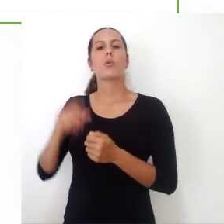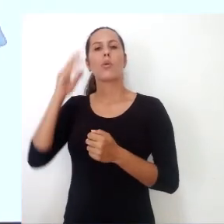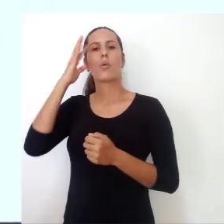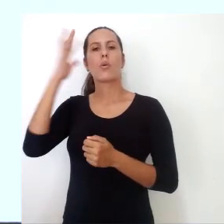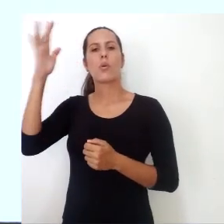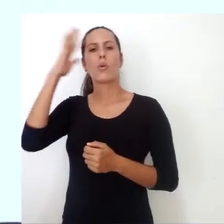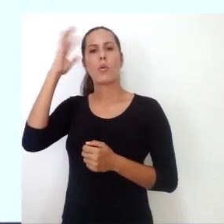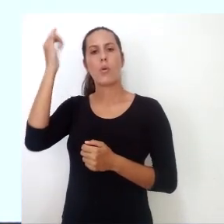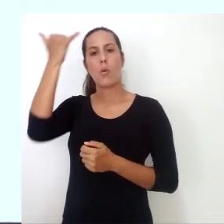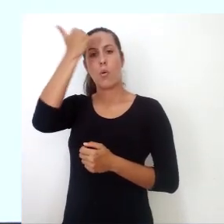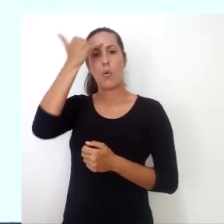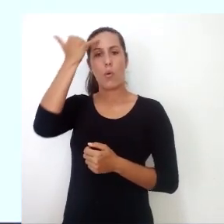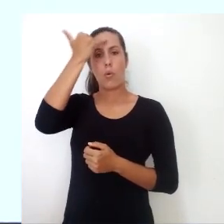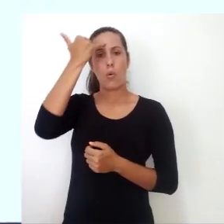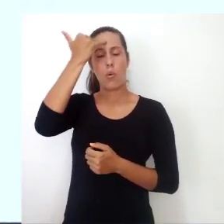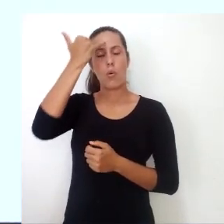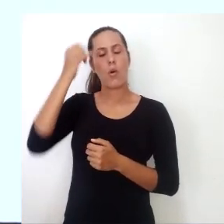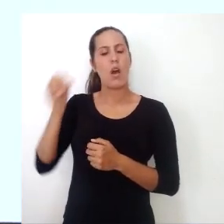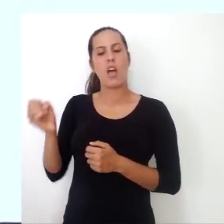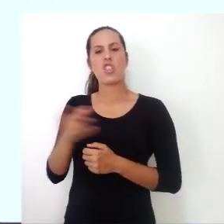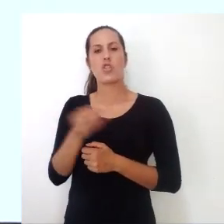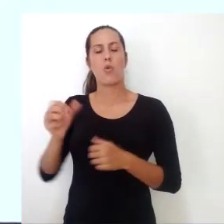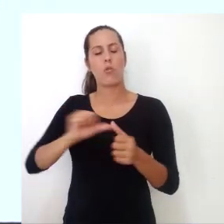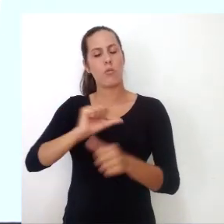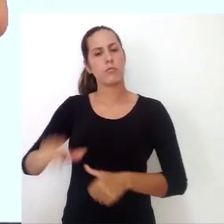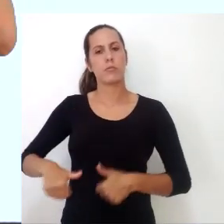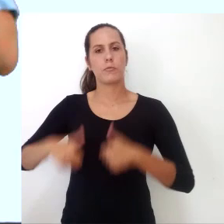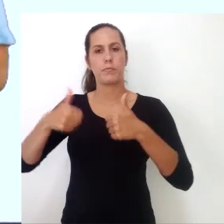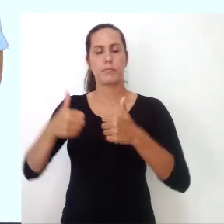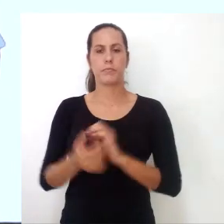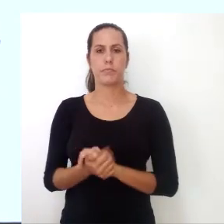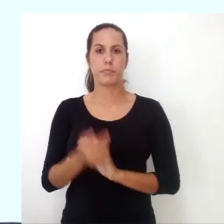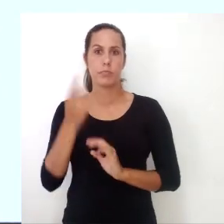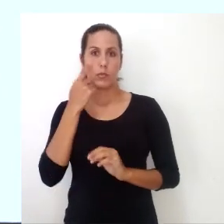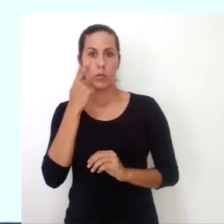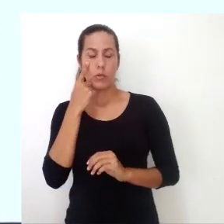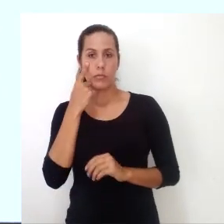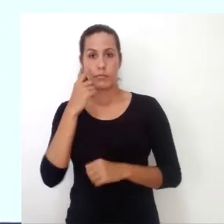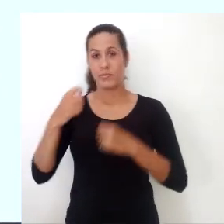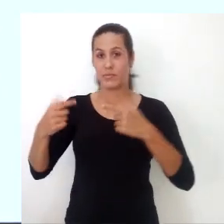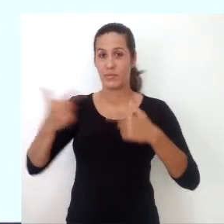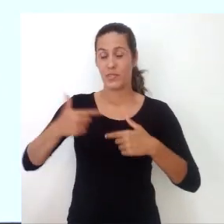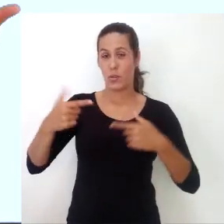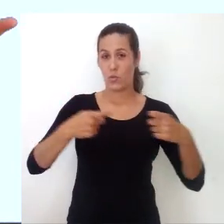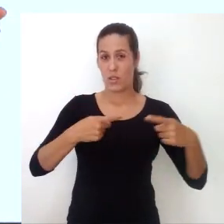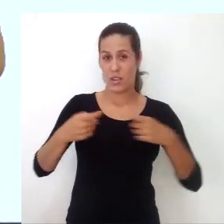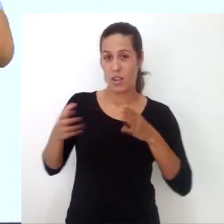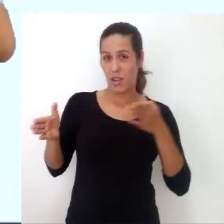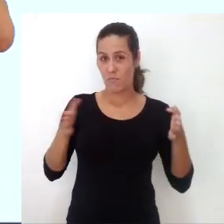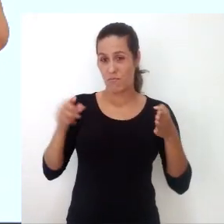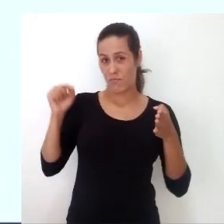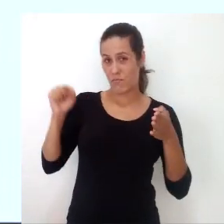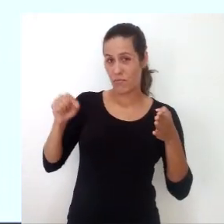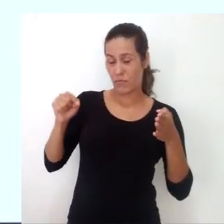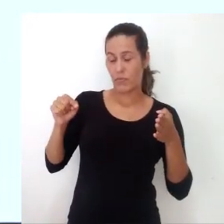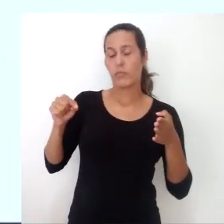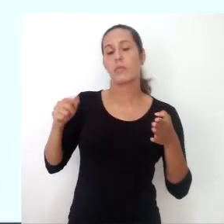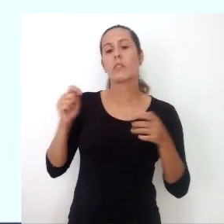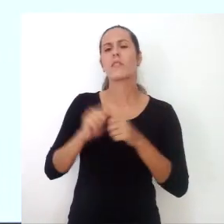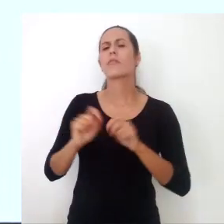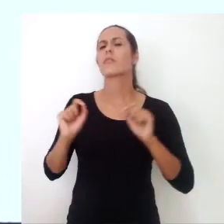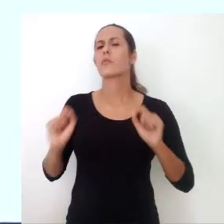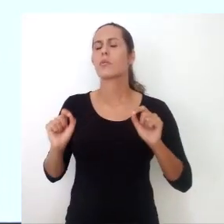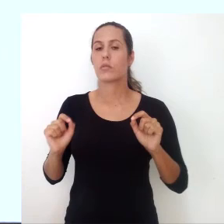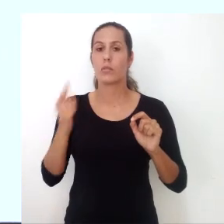dar uma paradinha aqui? Vamos refletir? Vejam só, aqui está mostrando justamente que os países, que a Organização das